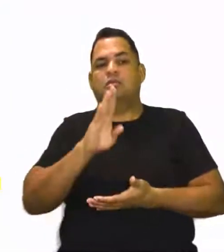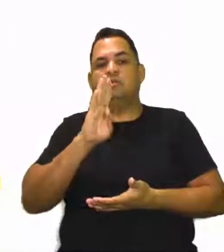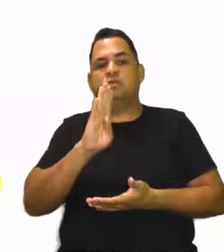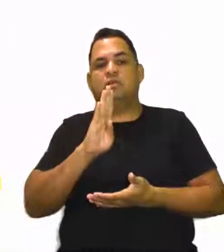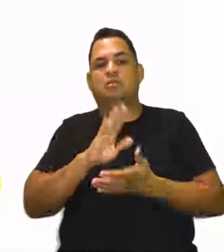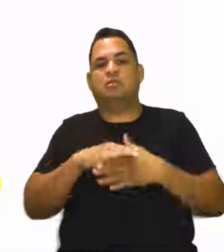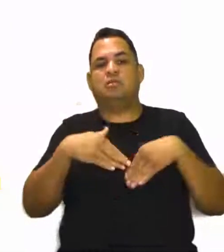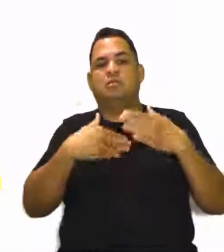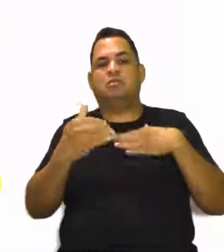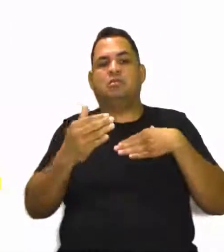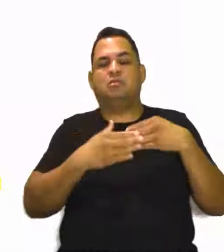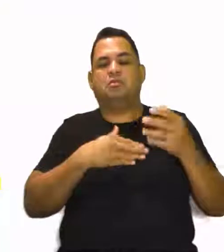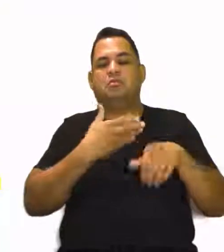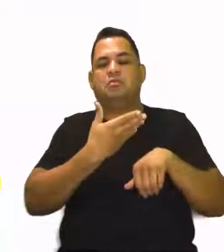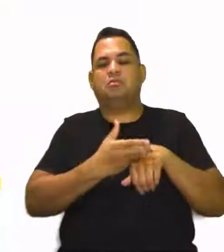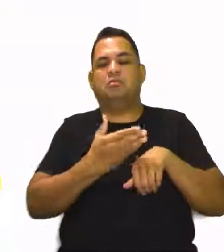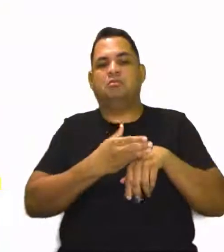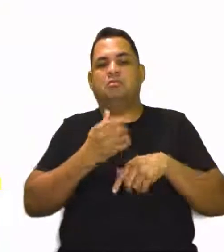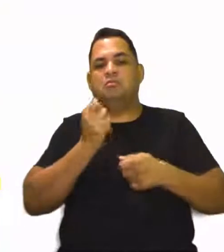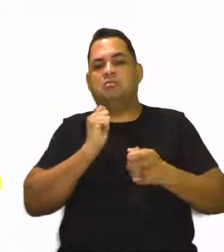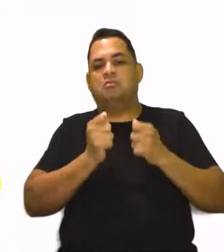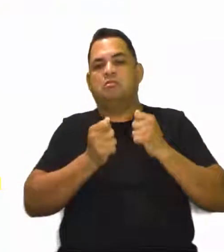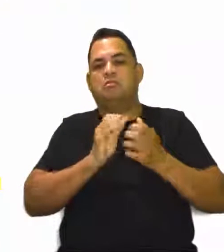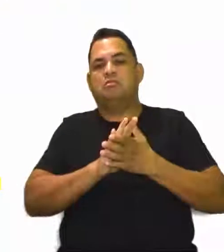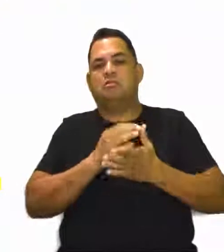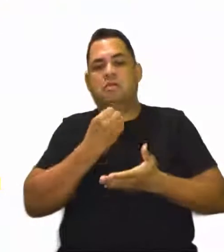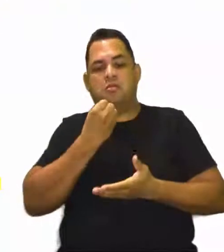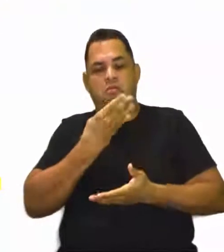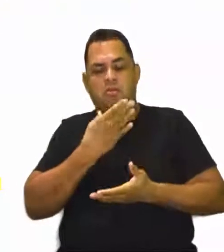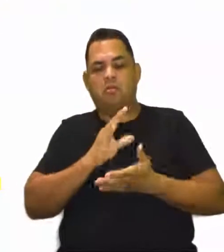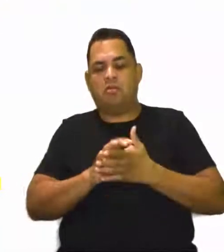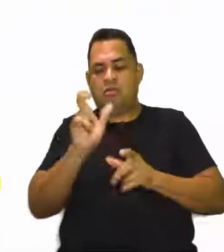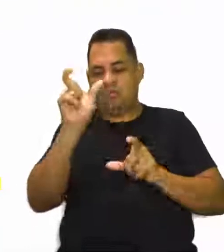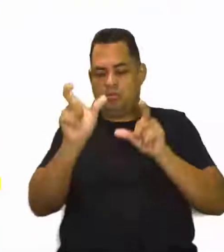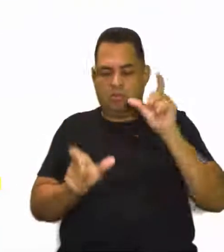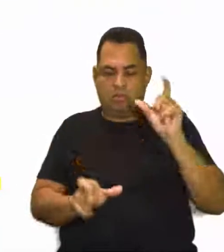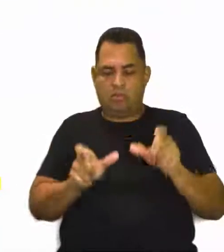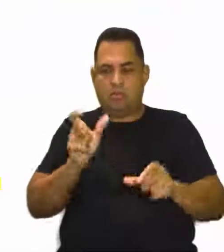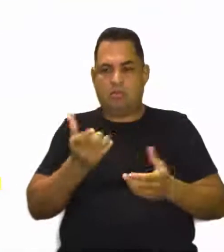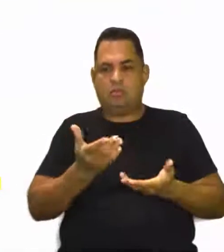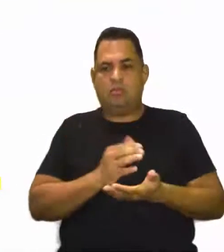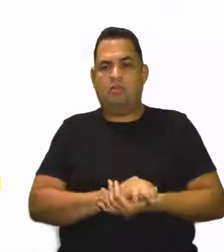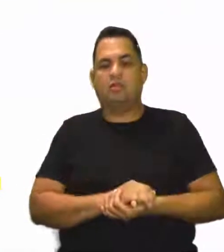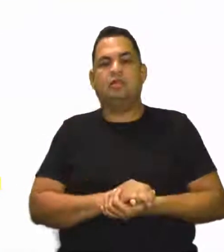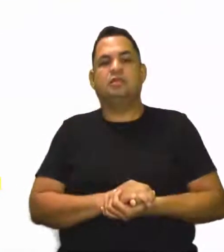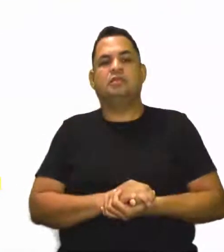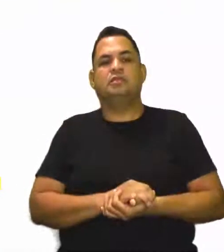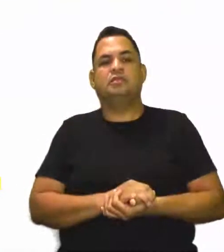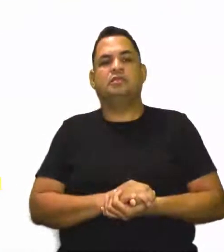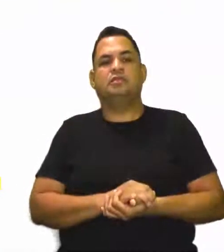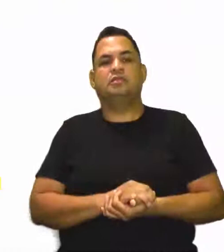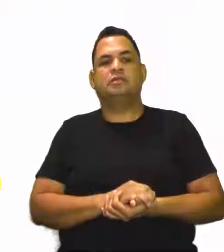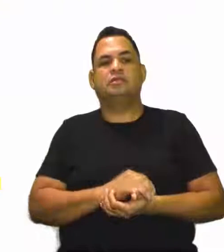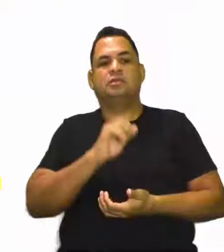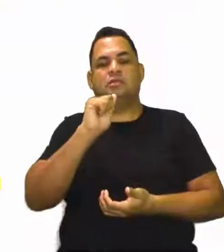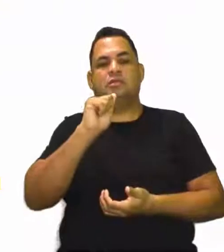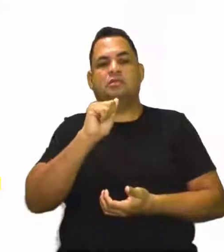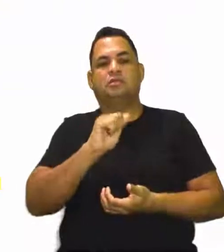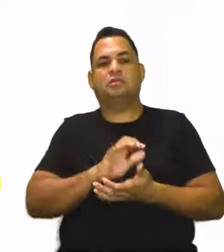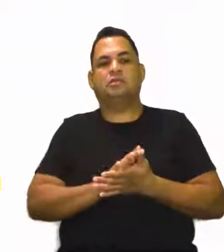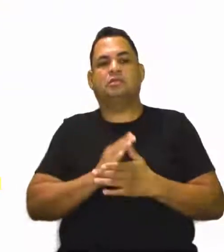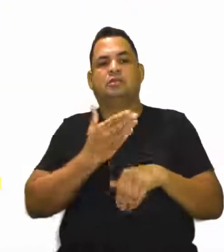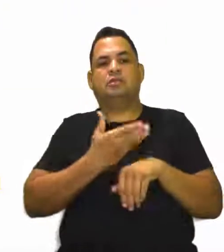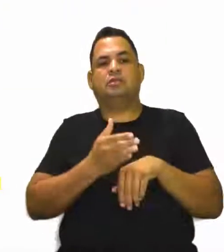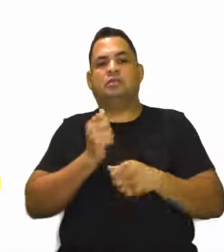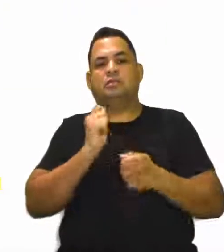em qualquer idade, o treinamento vai ser benéfico, o treinamento funcional. E na A, o treinamento